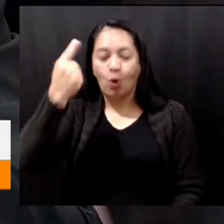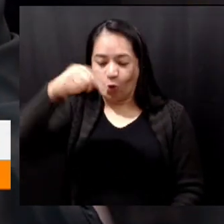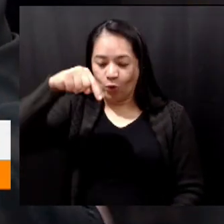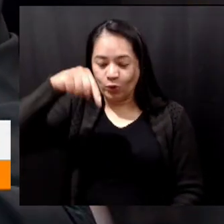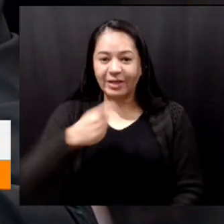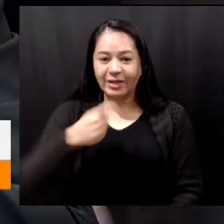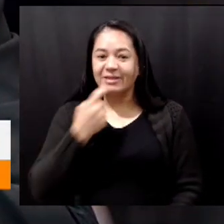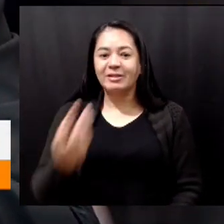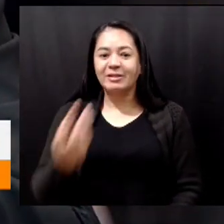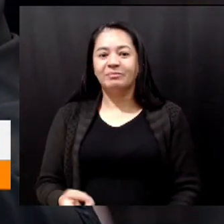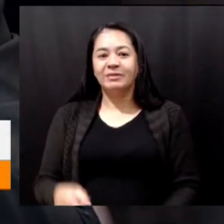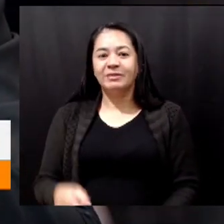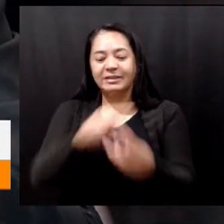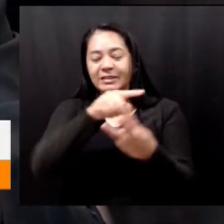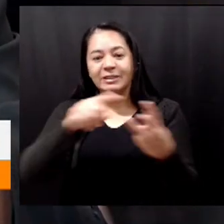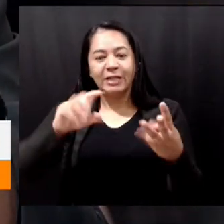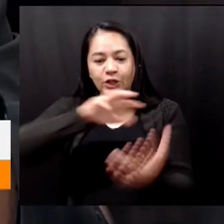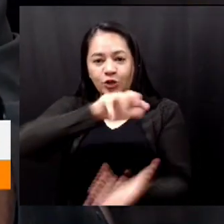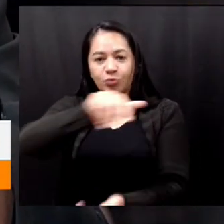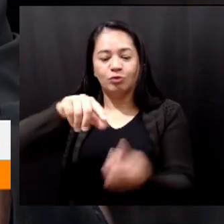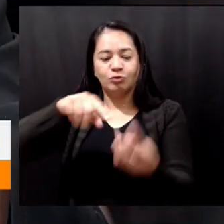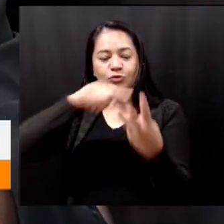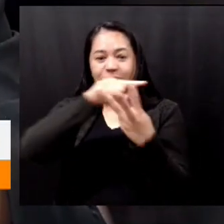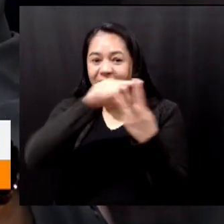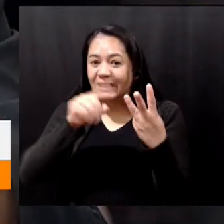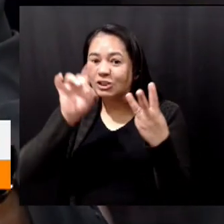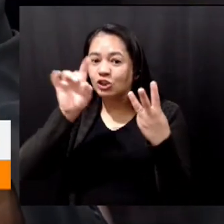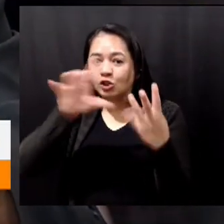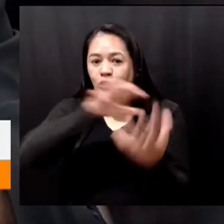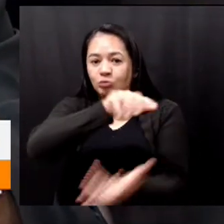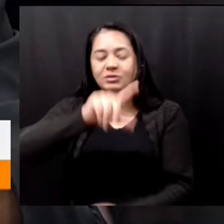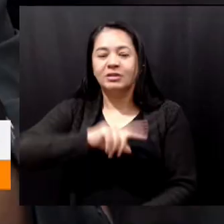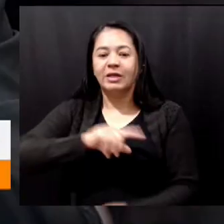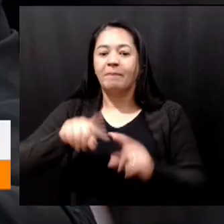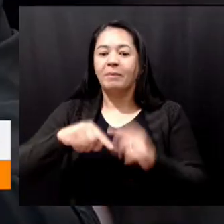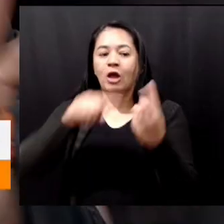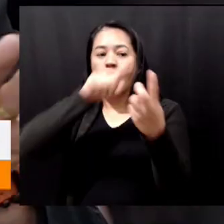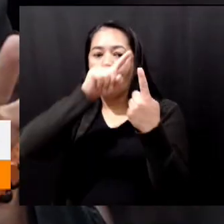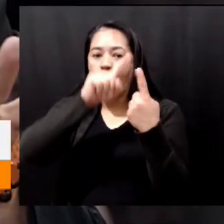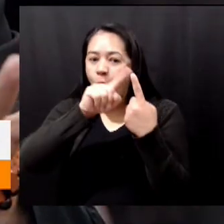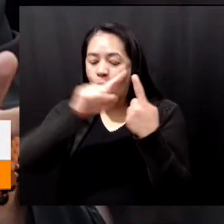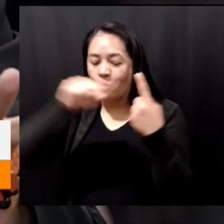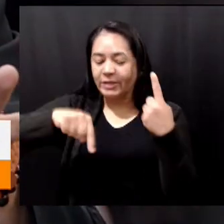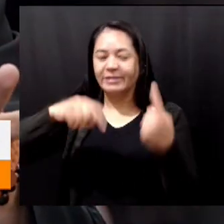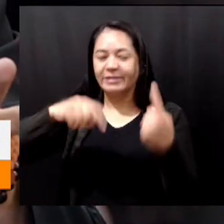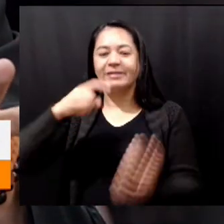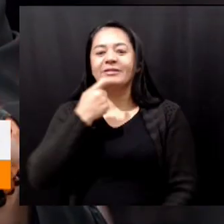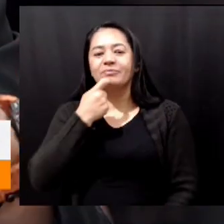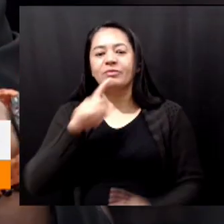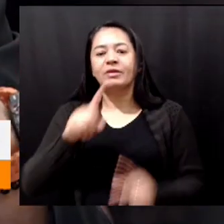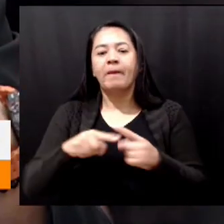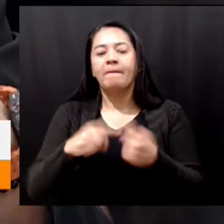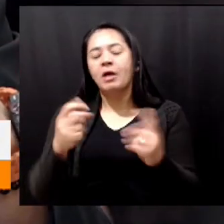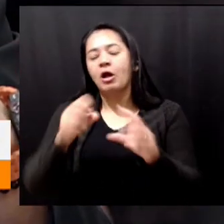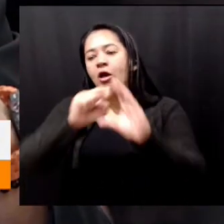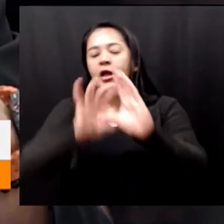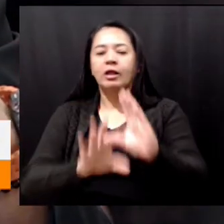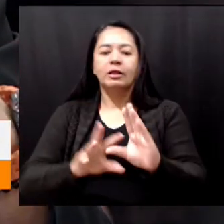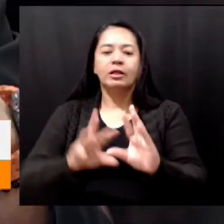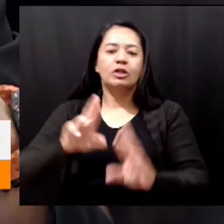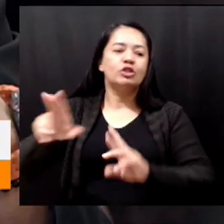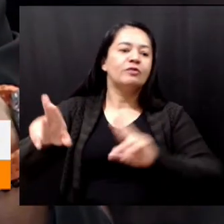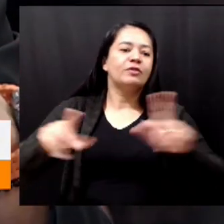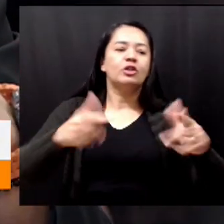este título para Campinas, essa característica, o que ele traz de diferente de outros ecossistemas? A gente